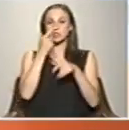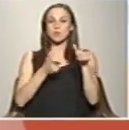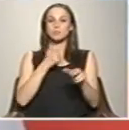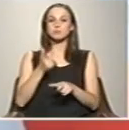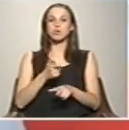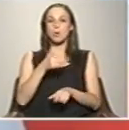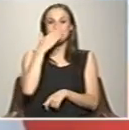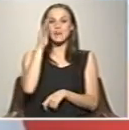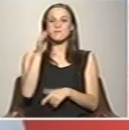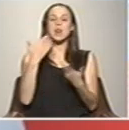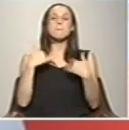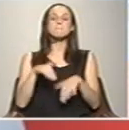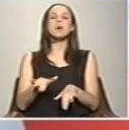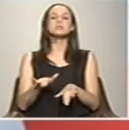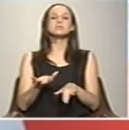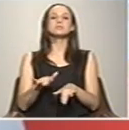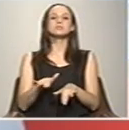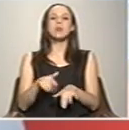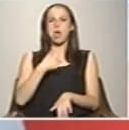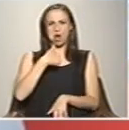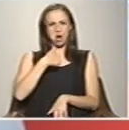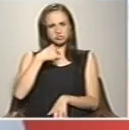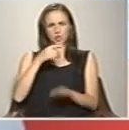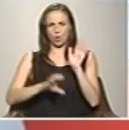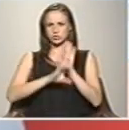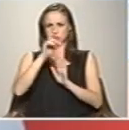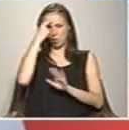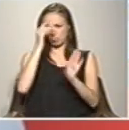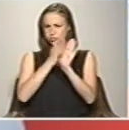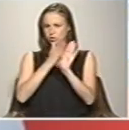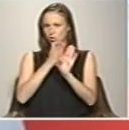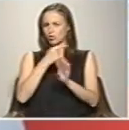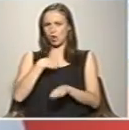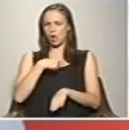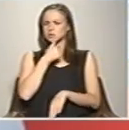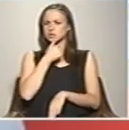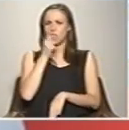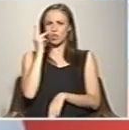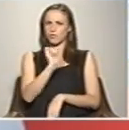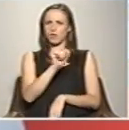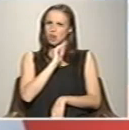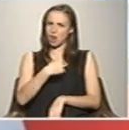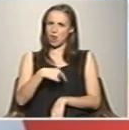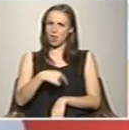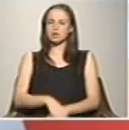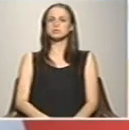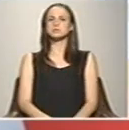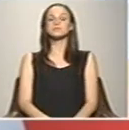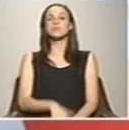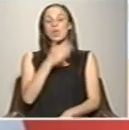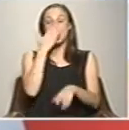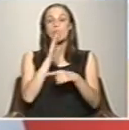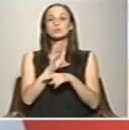mais velhas, mas mantêm integralmente todas as suas condições, não é, em termos psicológicos, para poder decidir a sua vida. Claro que sim. E isto, por exemplo, na questão da